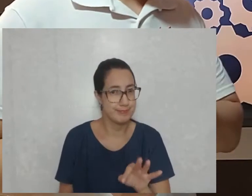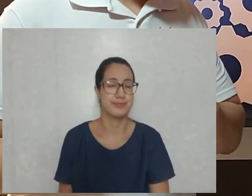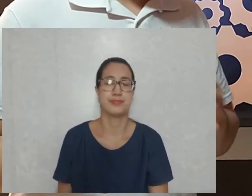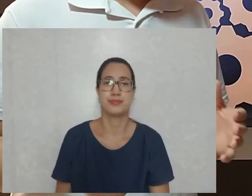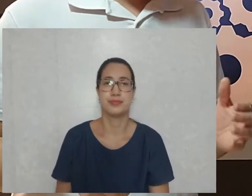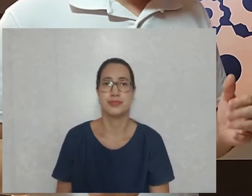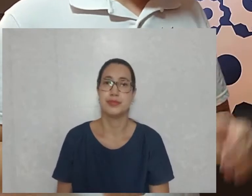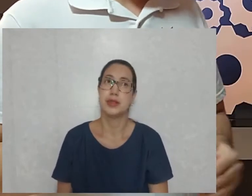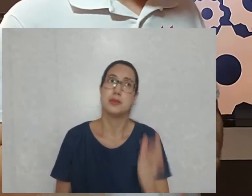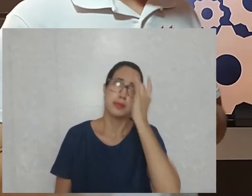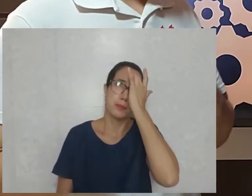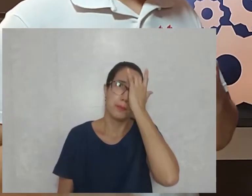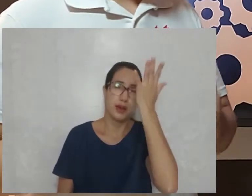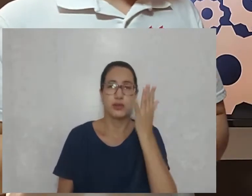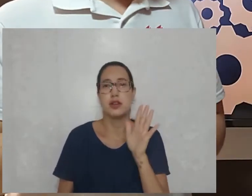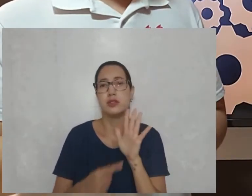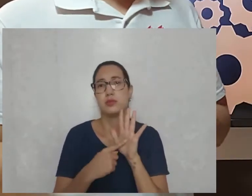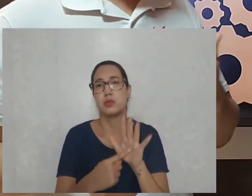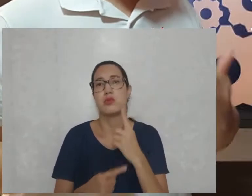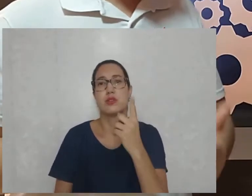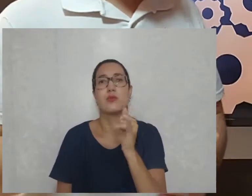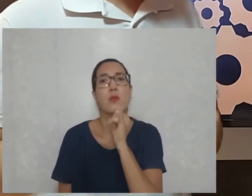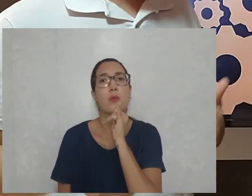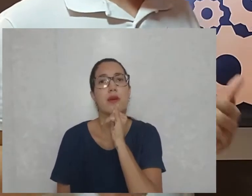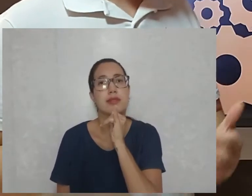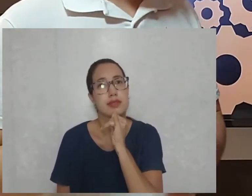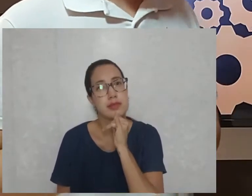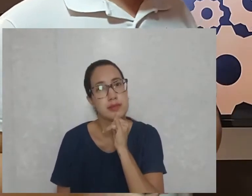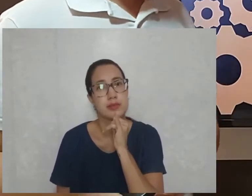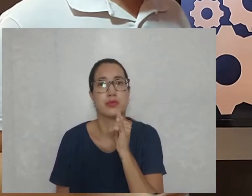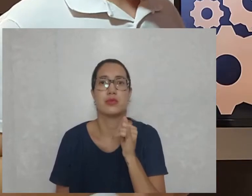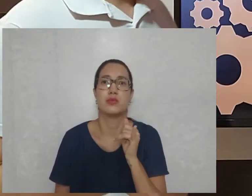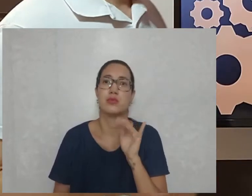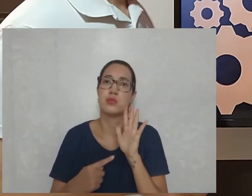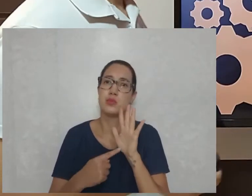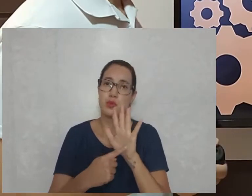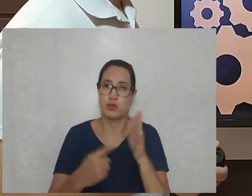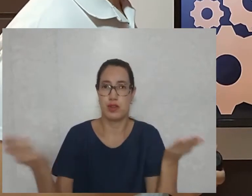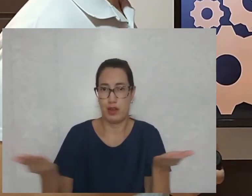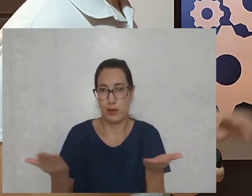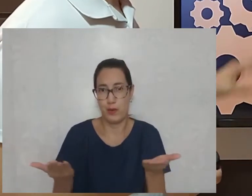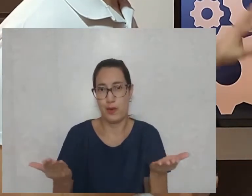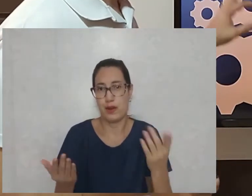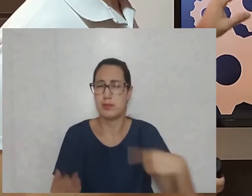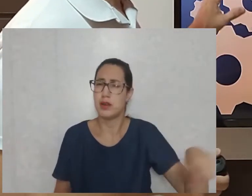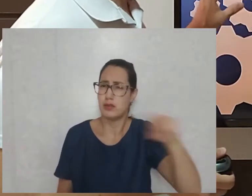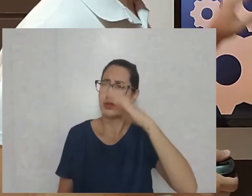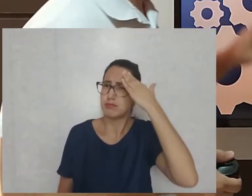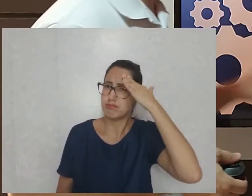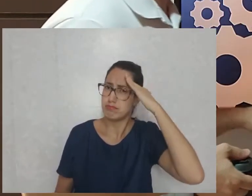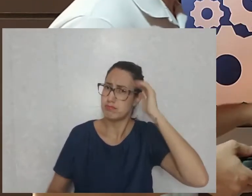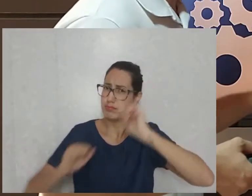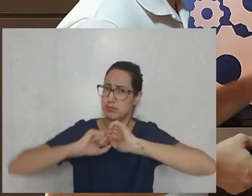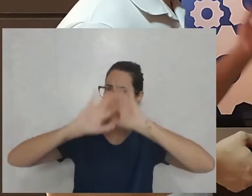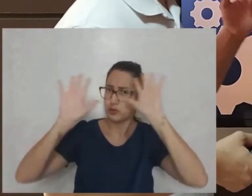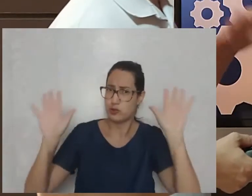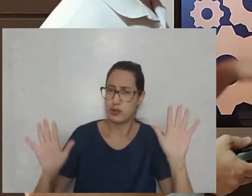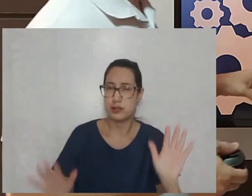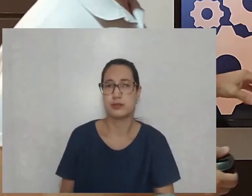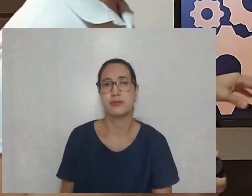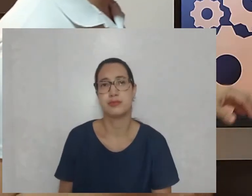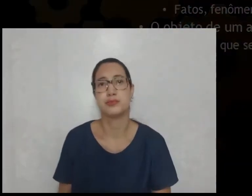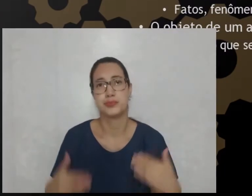eu vou partir de um exemplo e a gente vai fazer um processo sucessivo de refinamento desse exemplo que eu estou trazendo, tá? Então, vamos começar pelo assunto e